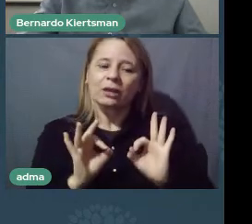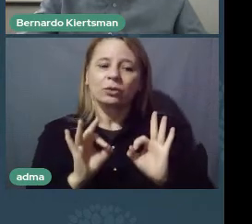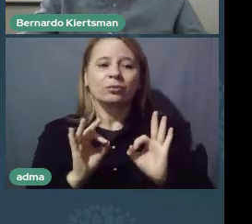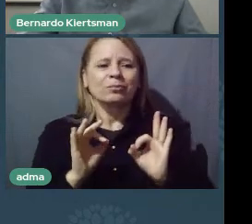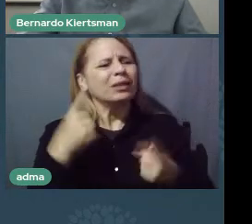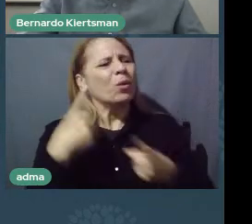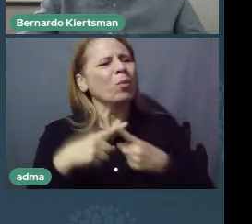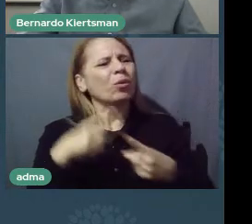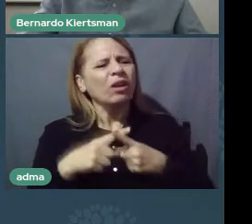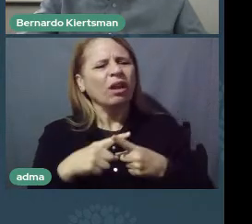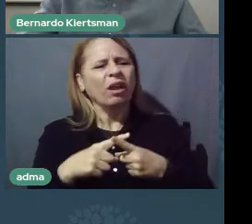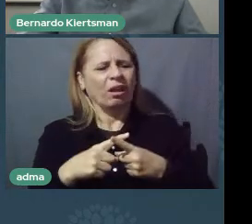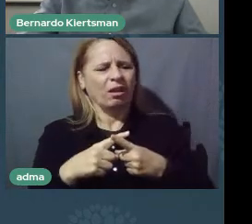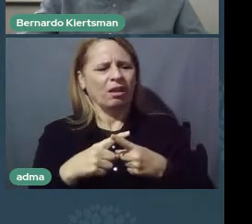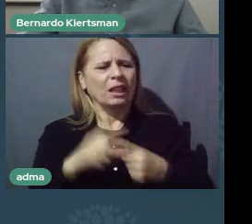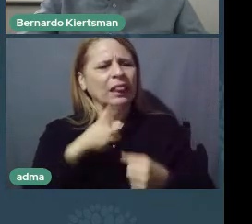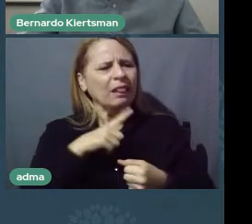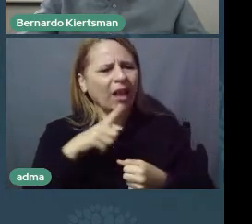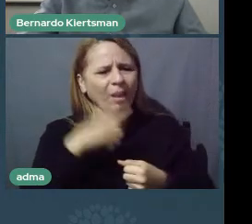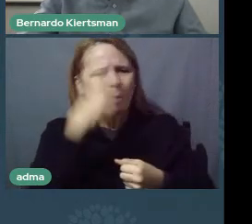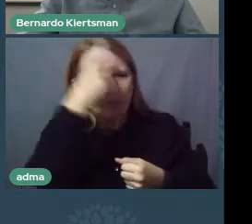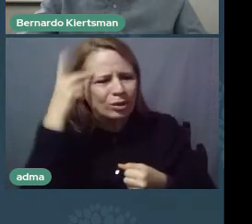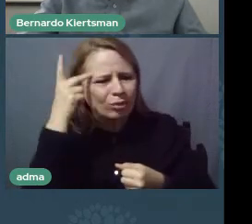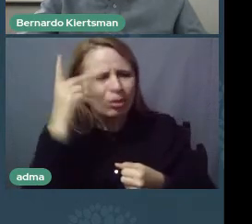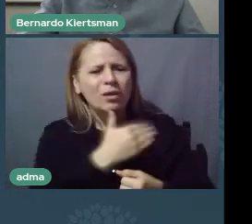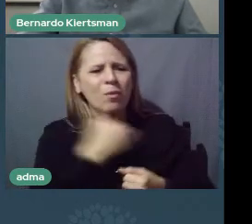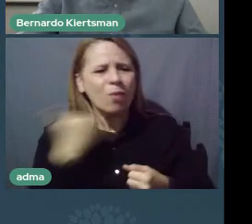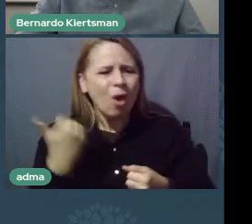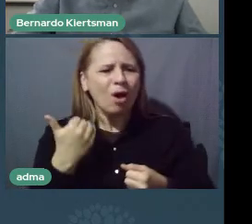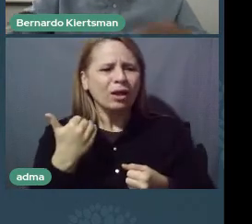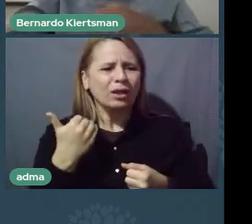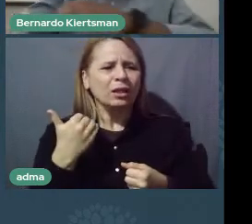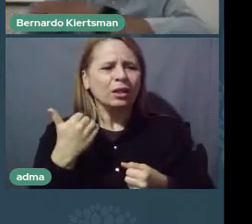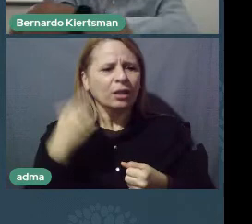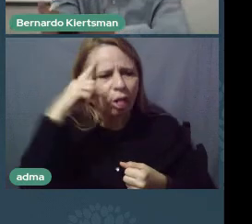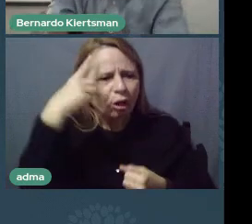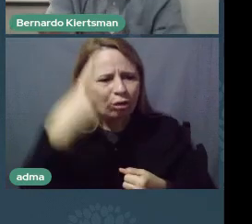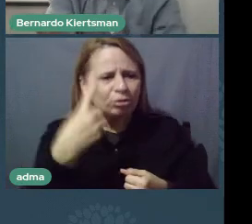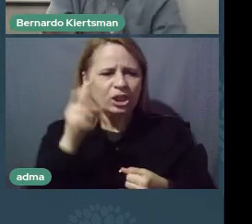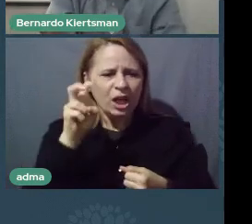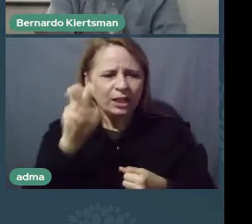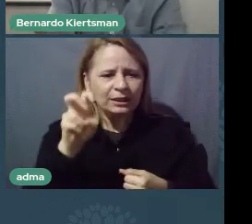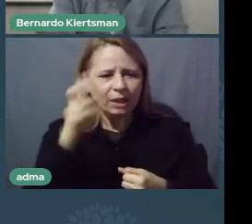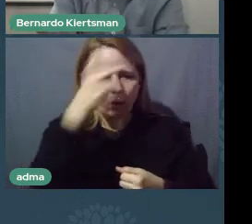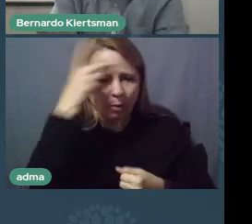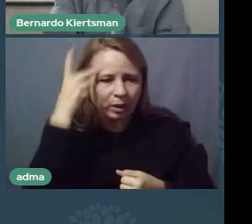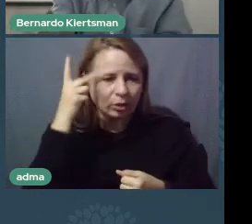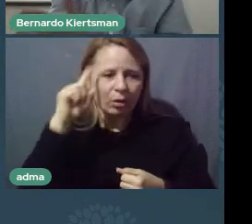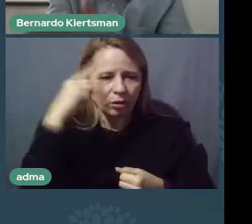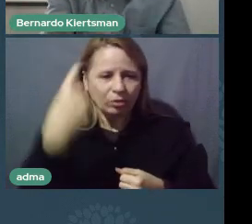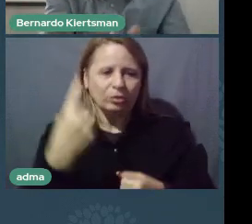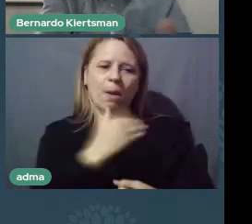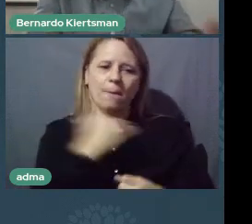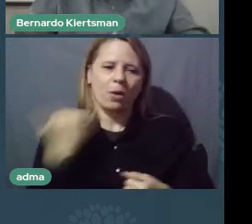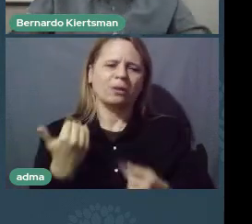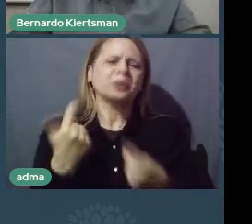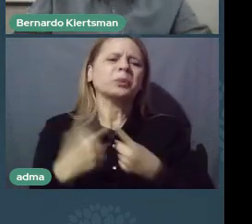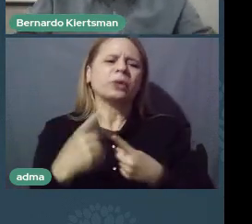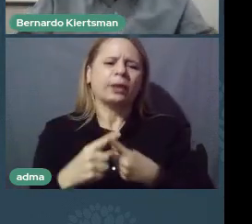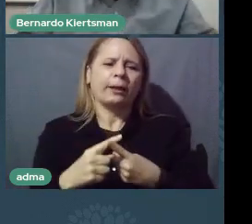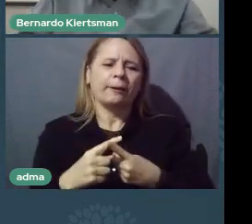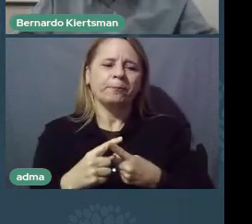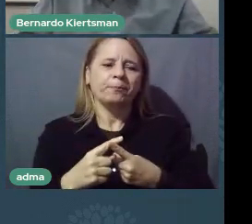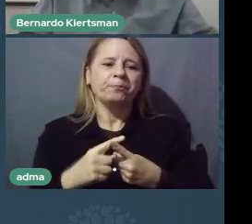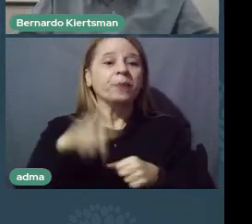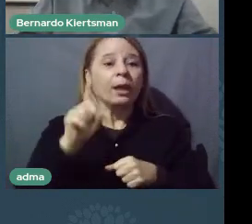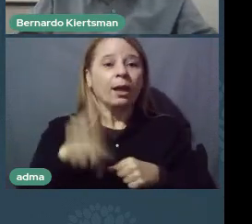ainda indivíduos que morrem por dia? Então, o que é muito importante, que aqui a gente